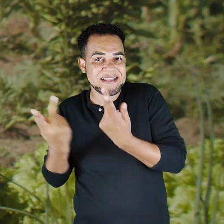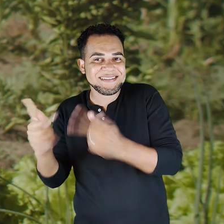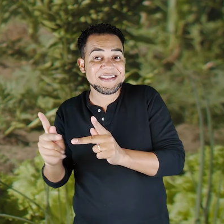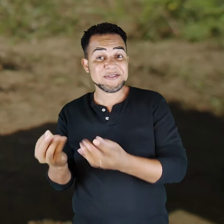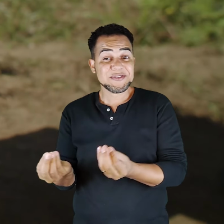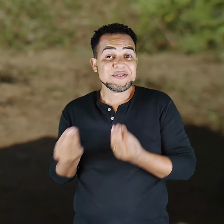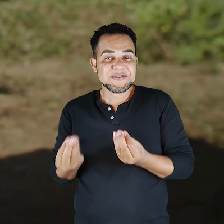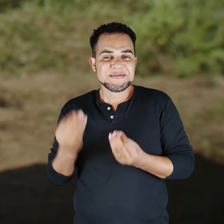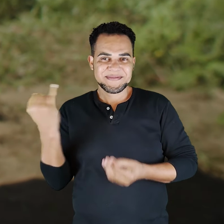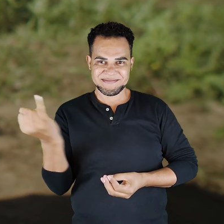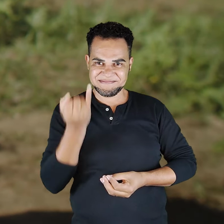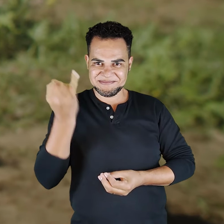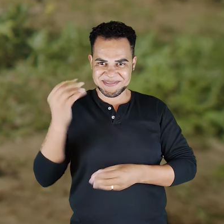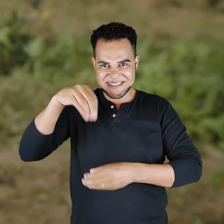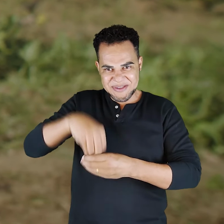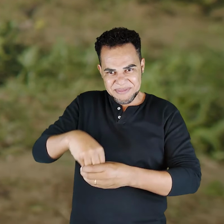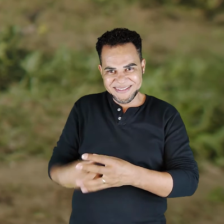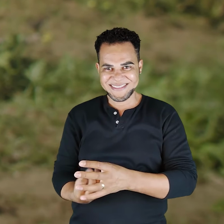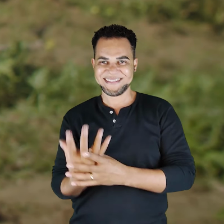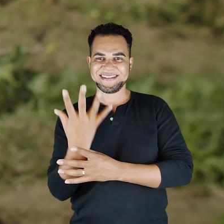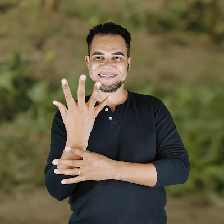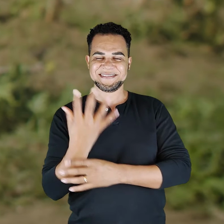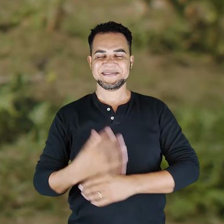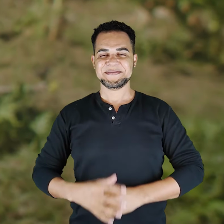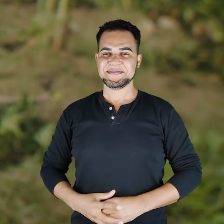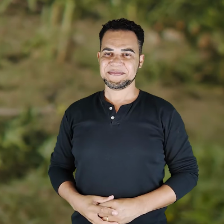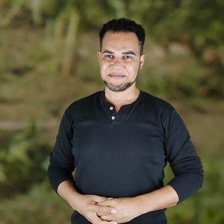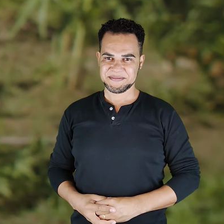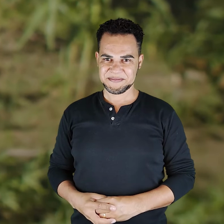A importância de plantar.